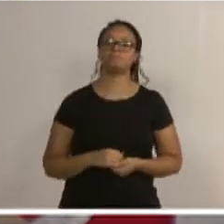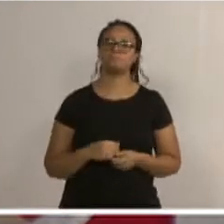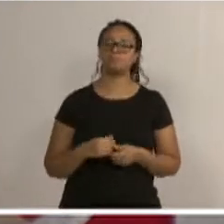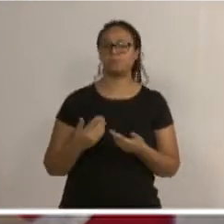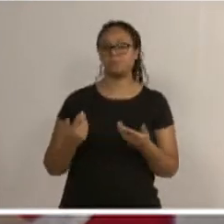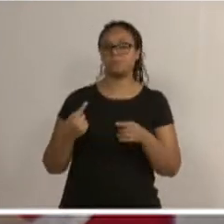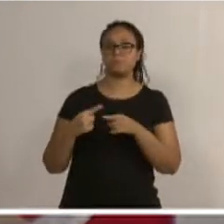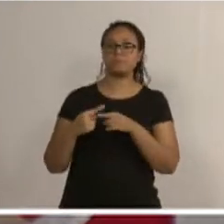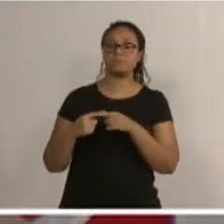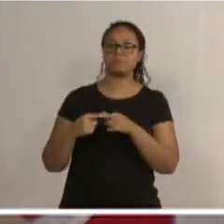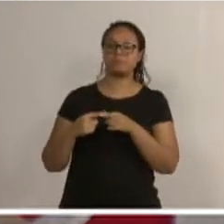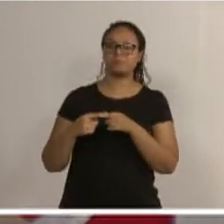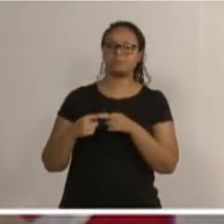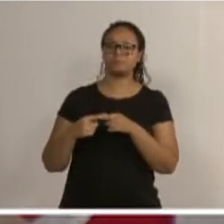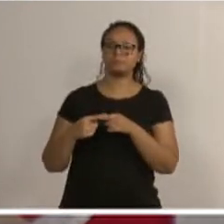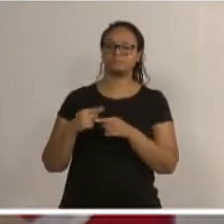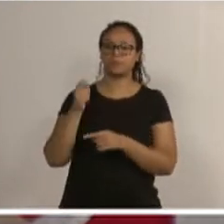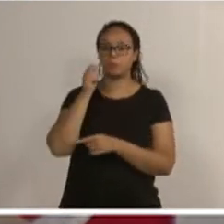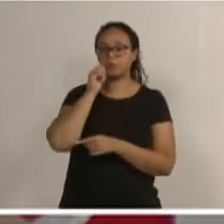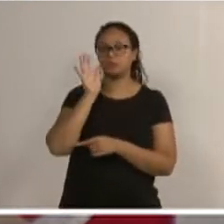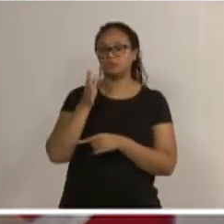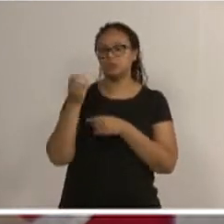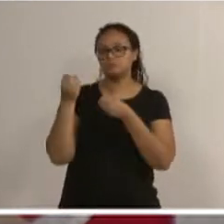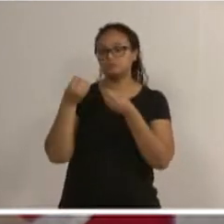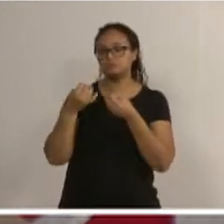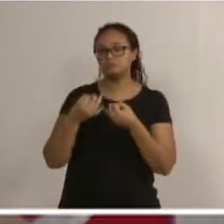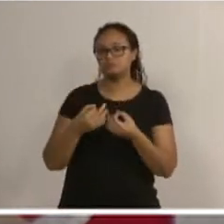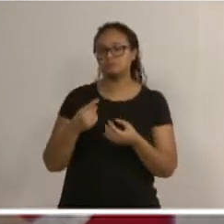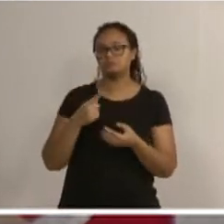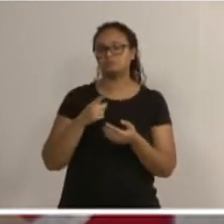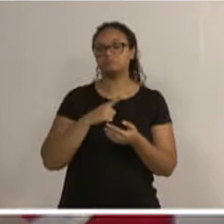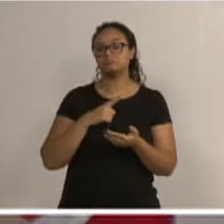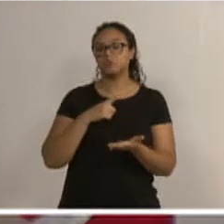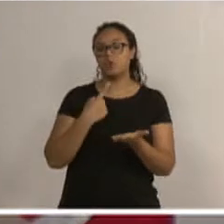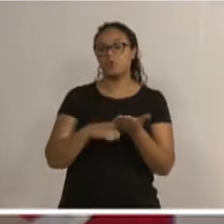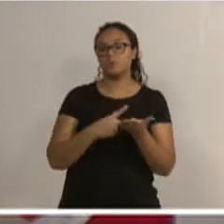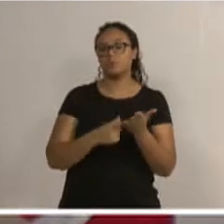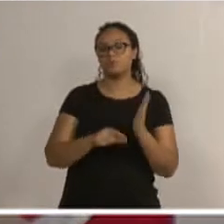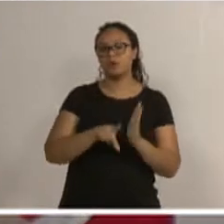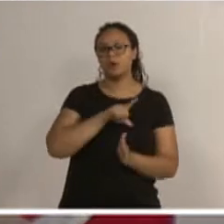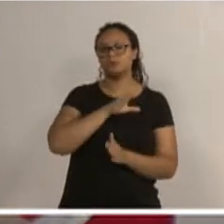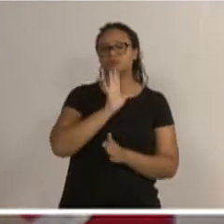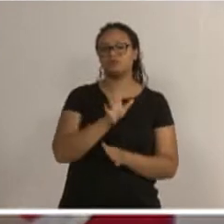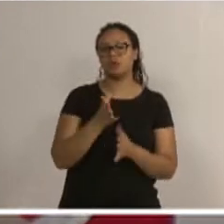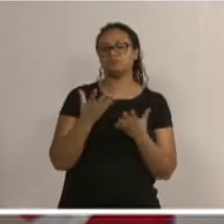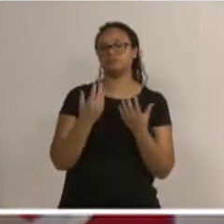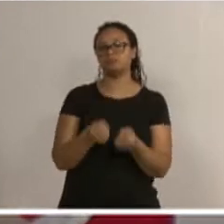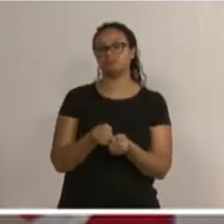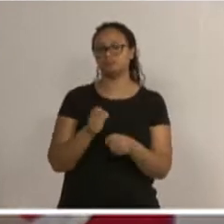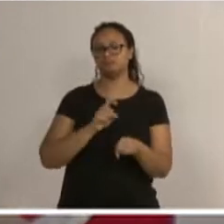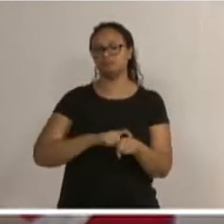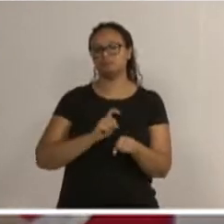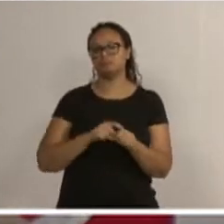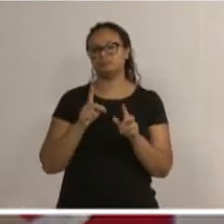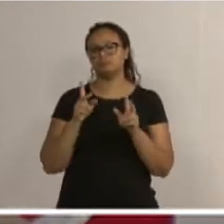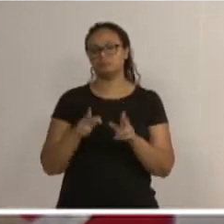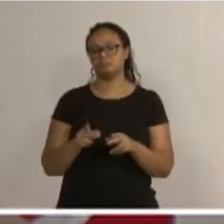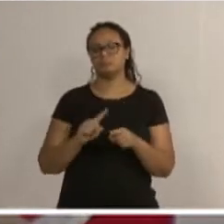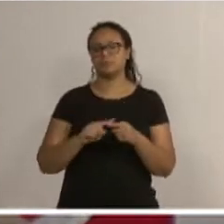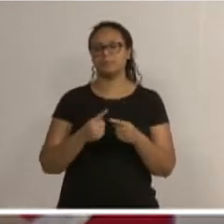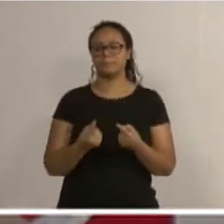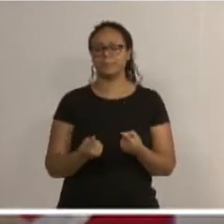falou, o compromisso anterior já assumido nesse mesmo horário. Mas, em nome do